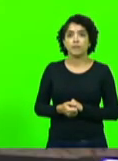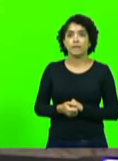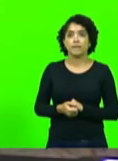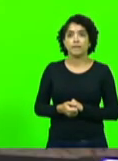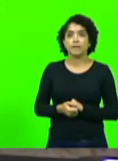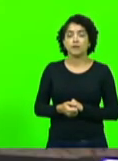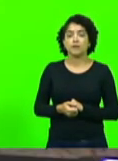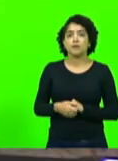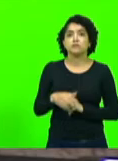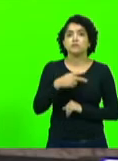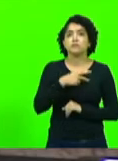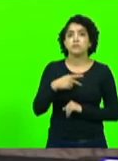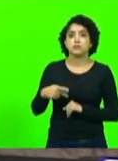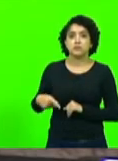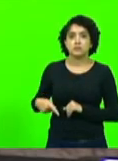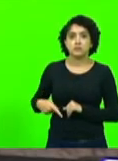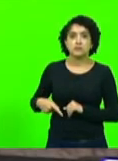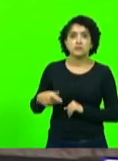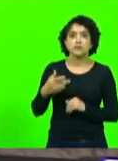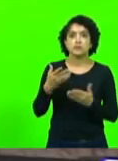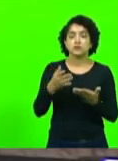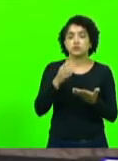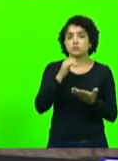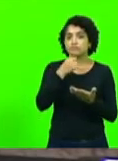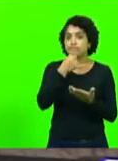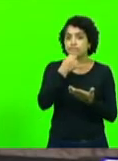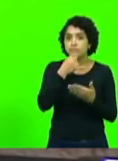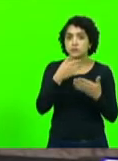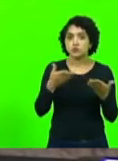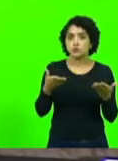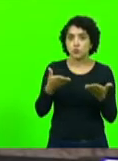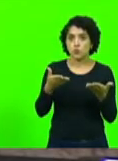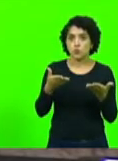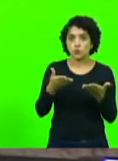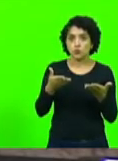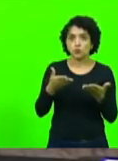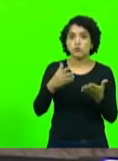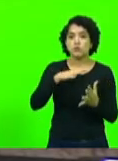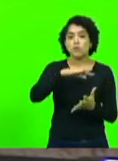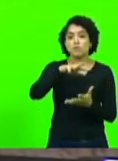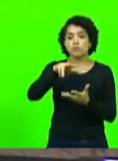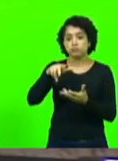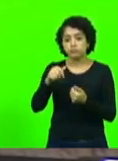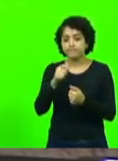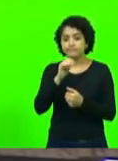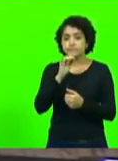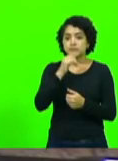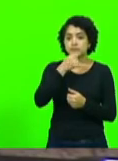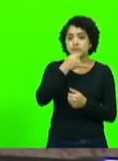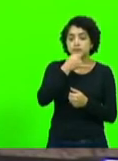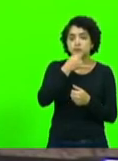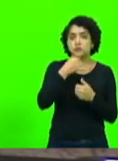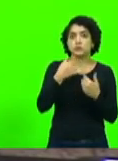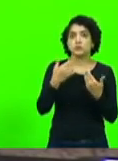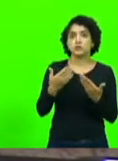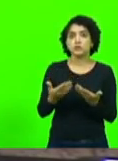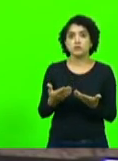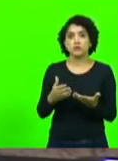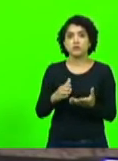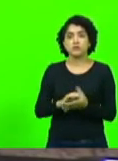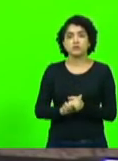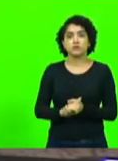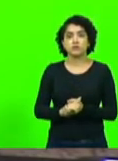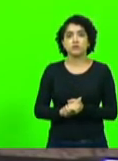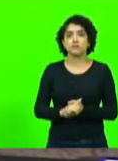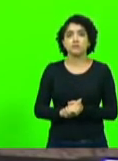Senhor presidente, lamentavelmente, hoje o mundo amanheceu mais triste. Eu preciso